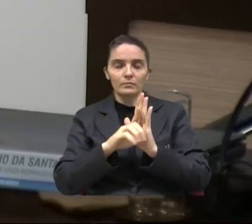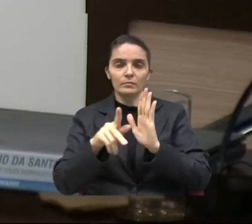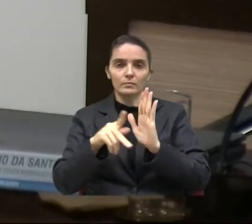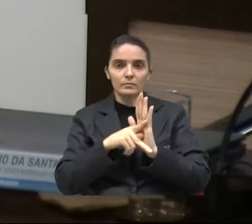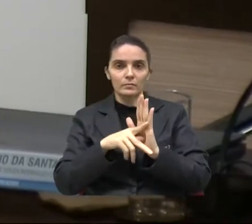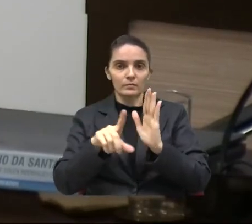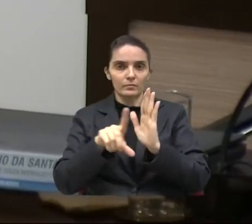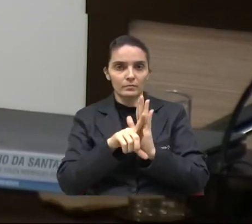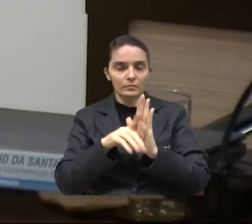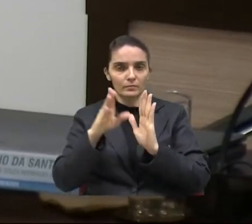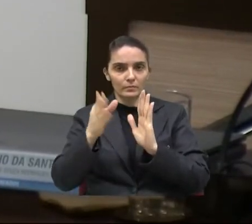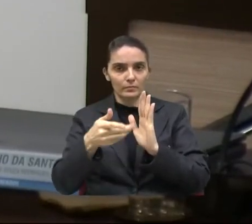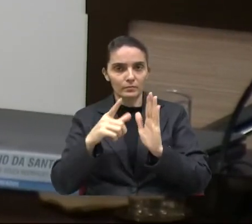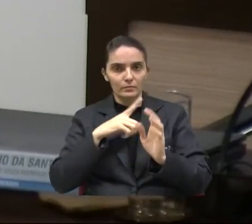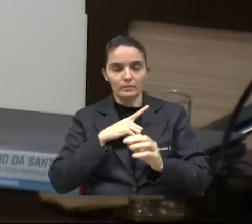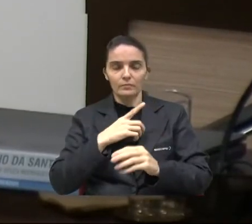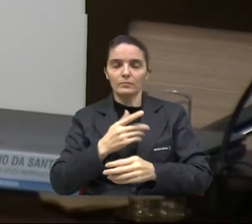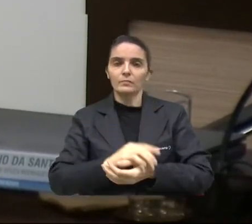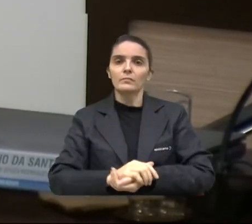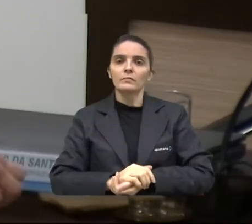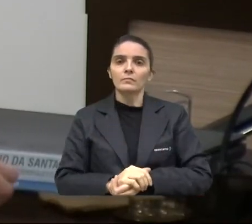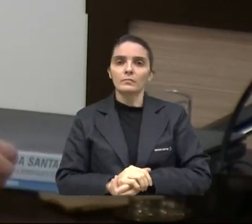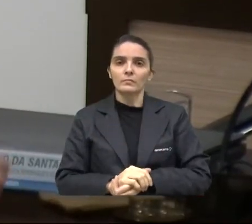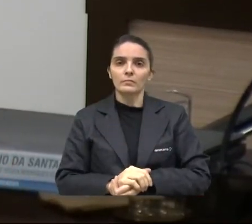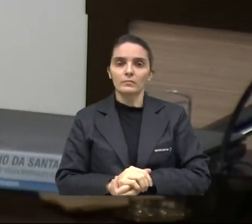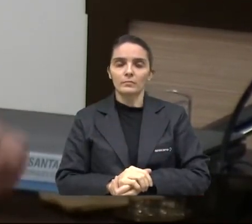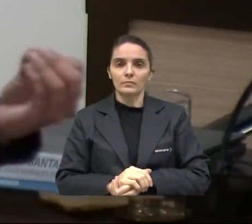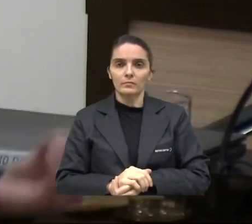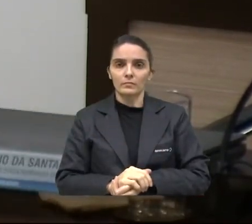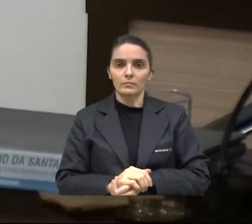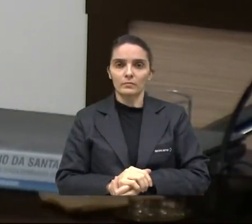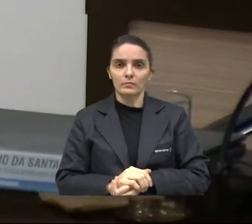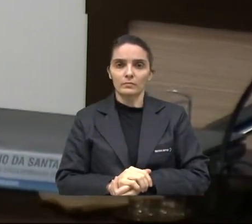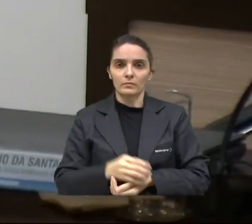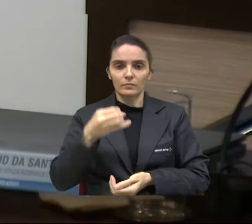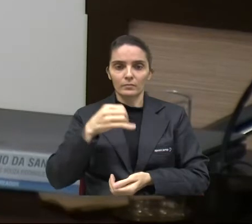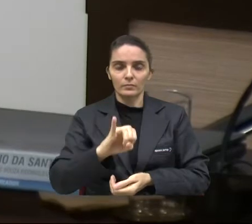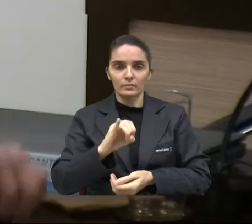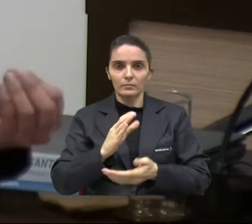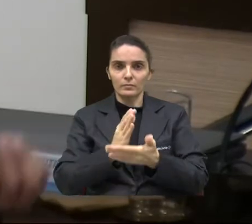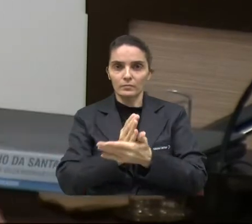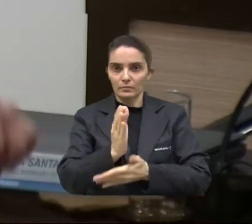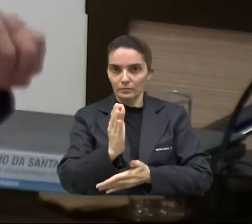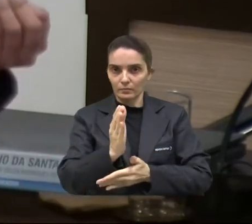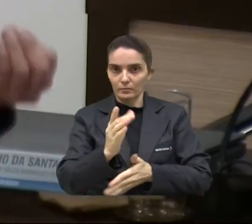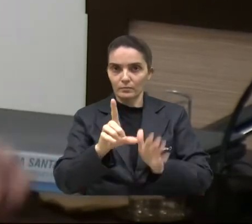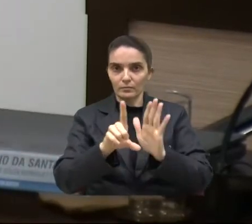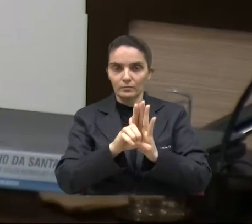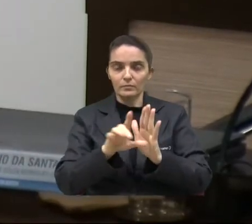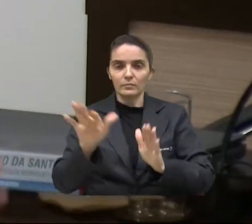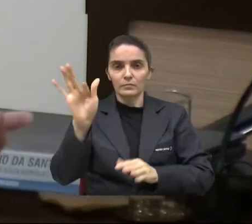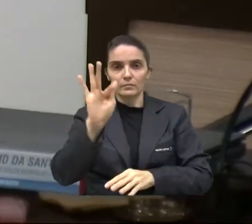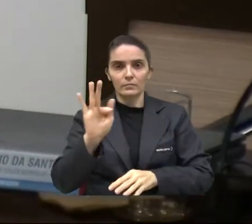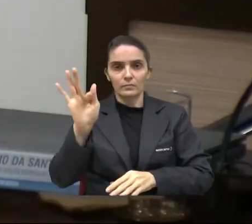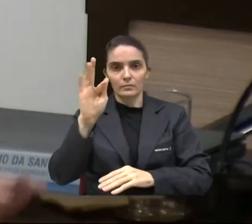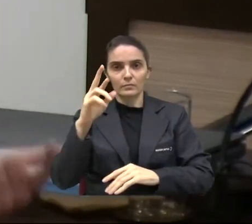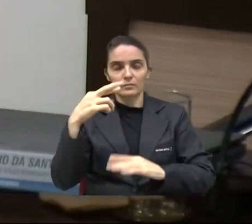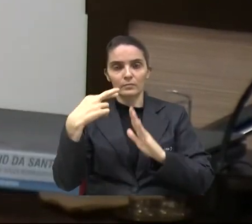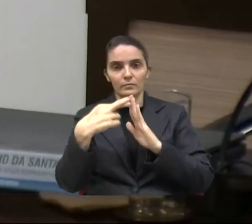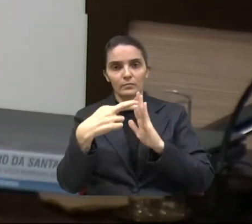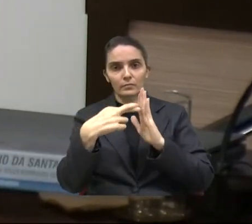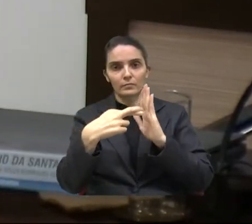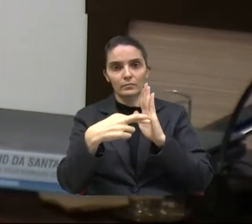e pelo ordenamento jurídico vigente. Ele, se aprovado, é uma lei federal, é uma normativa de